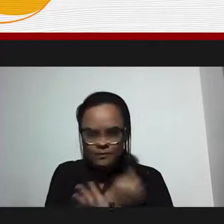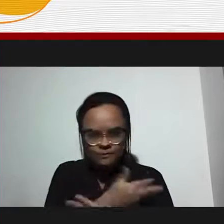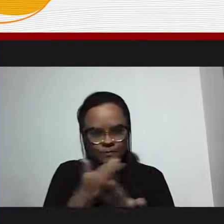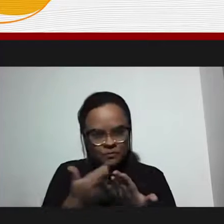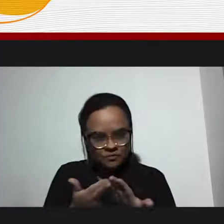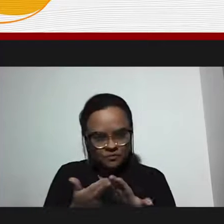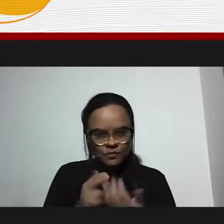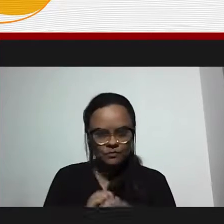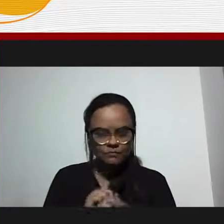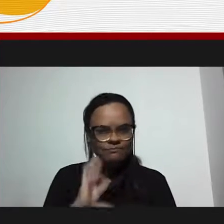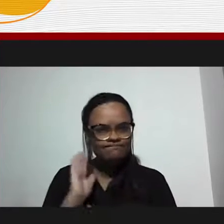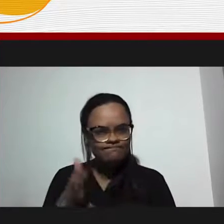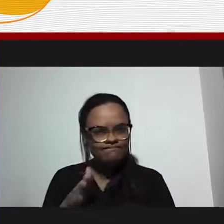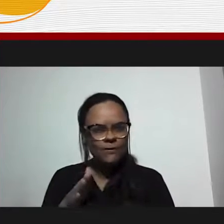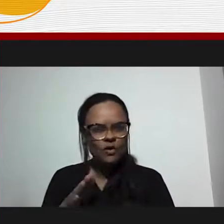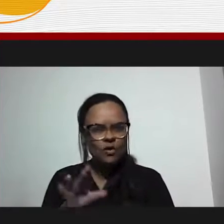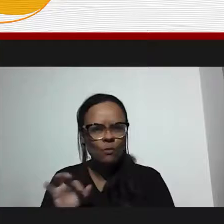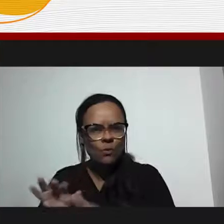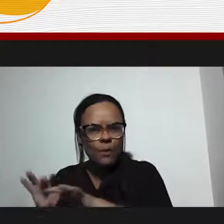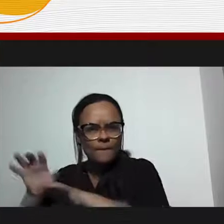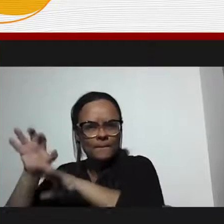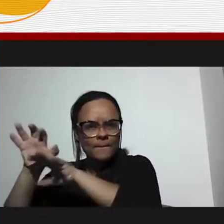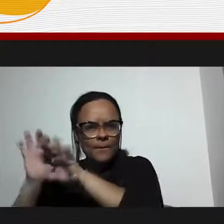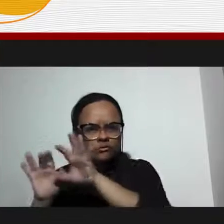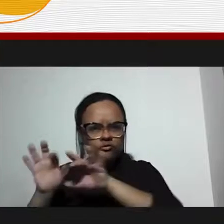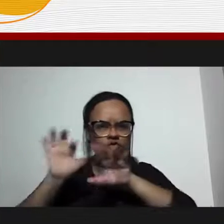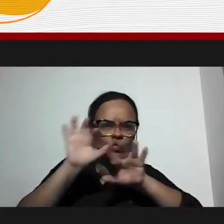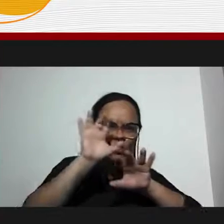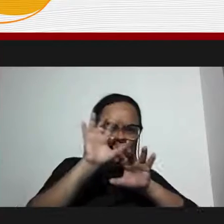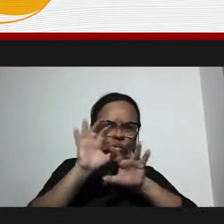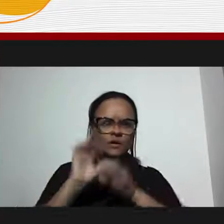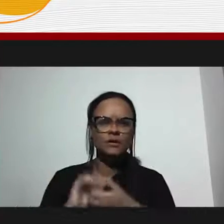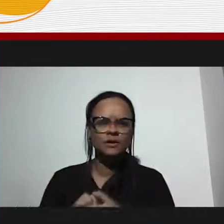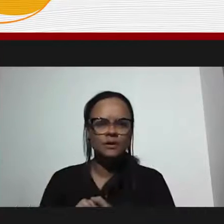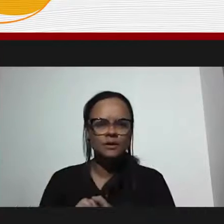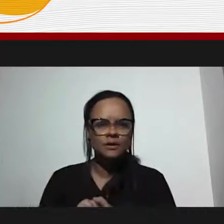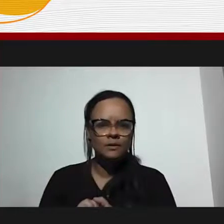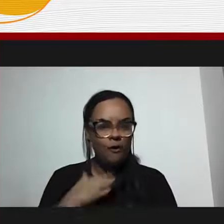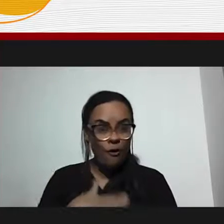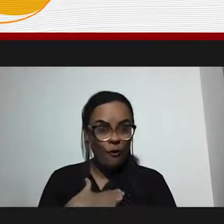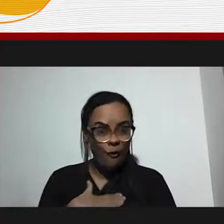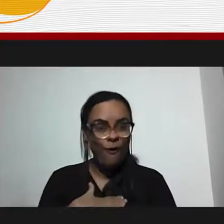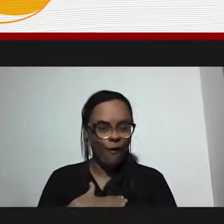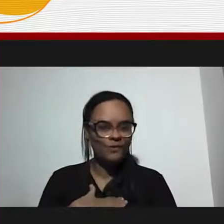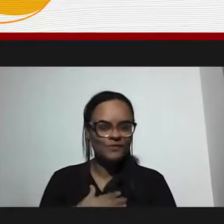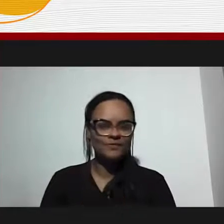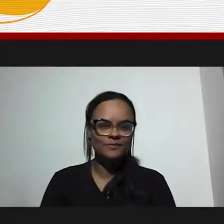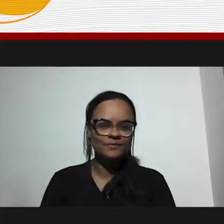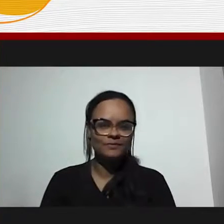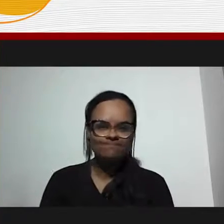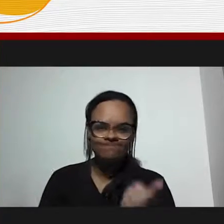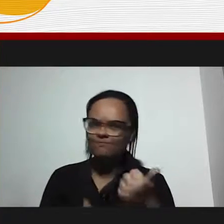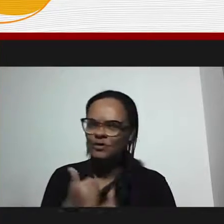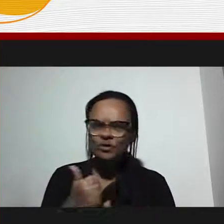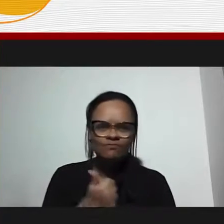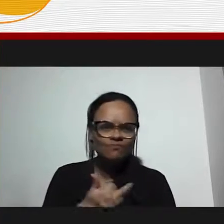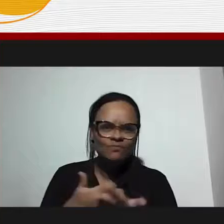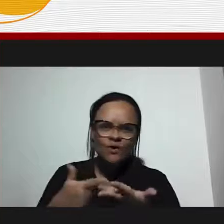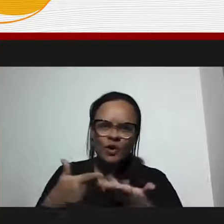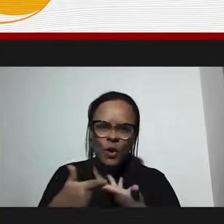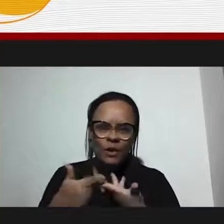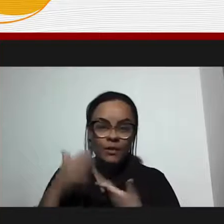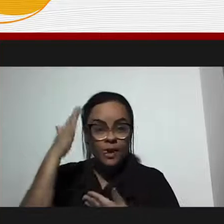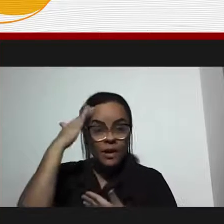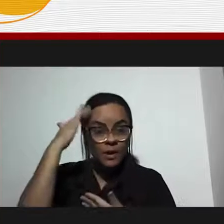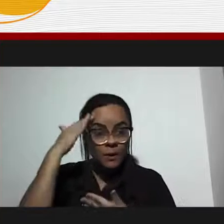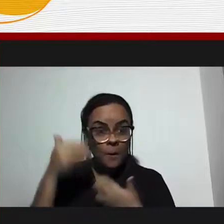eventos. Já fiz rapel, já fiz escalada, já fiz rafting, então eu gosto do esporte, porque eu sei que ele